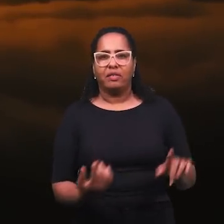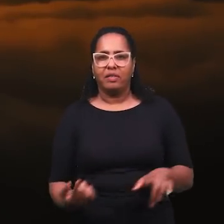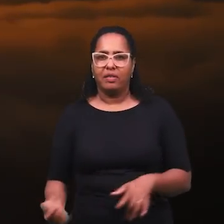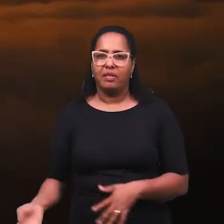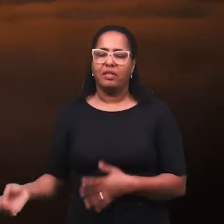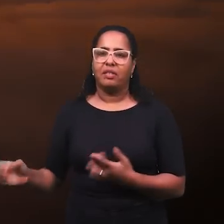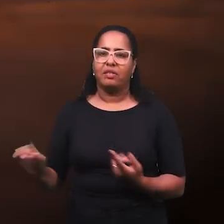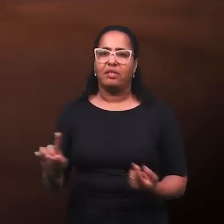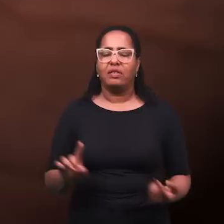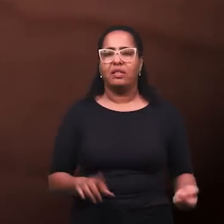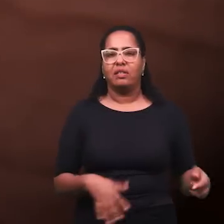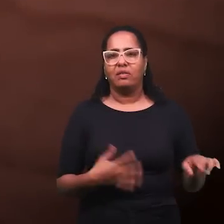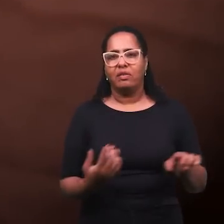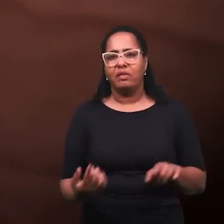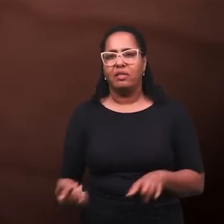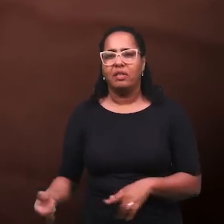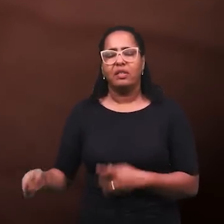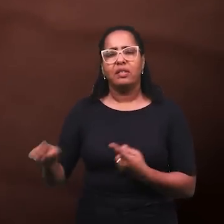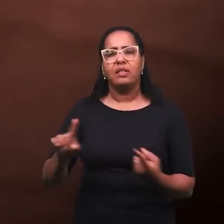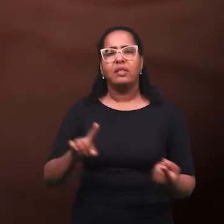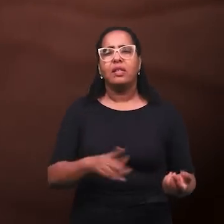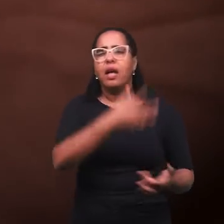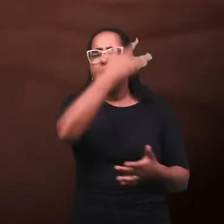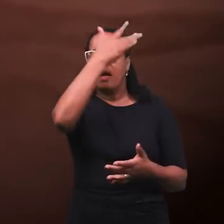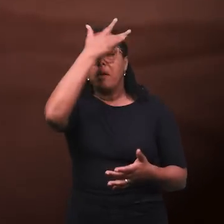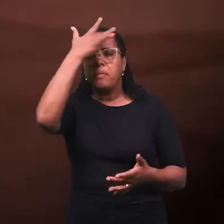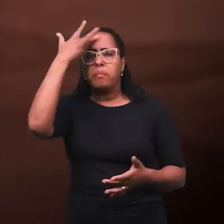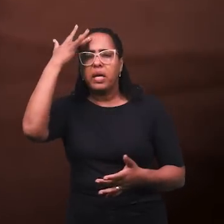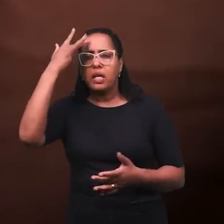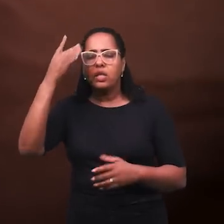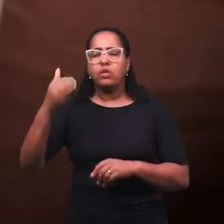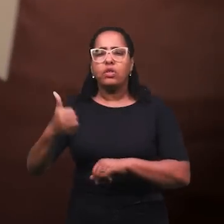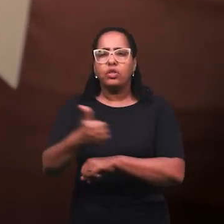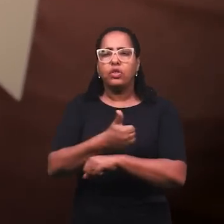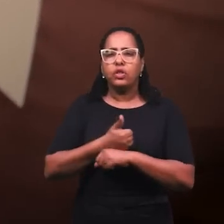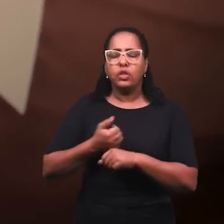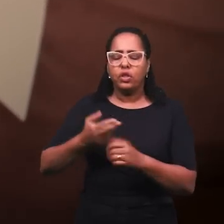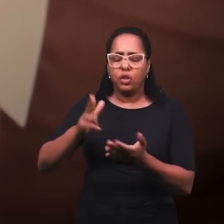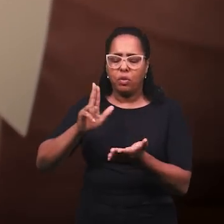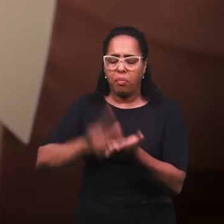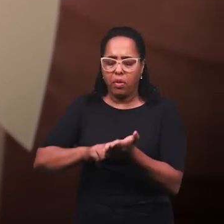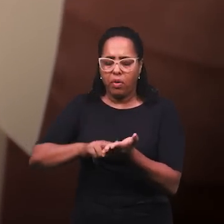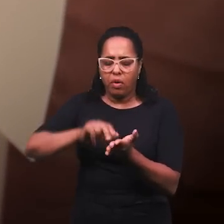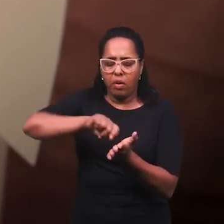voltar, porque digno já os selos desatou.